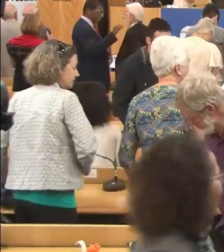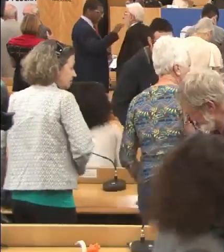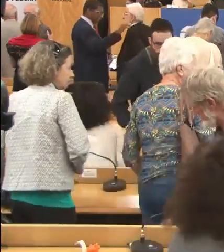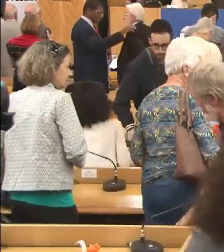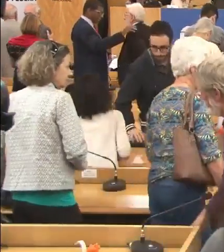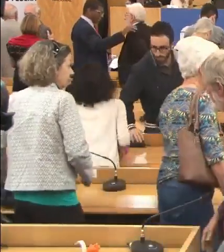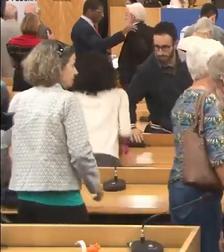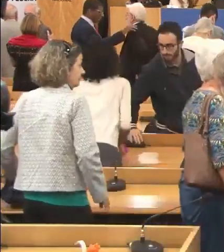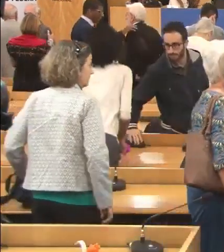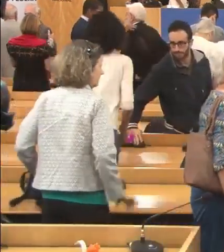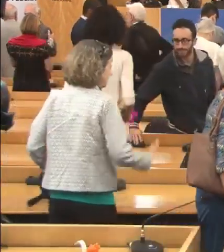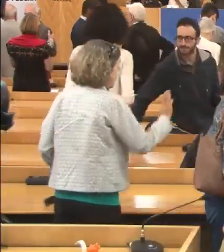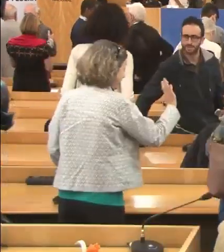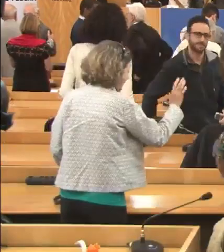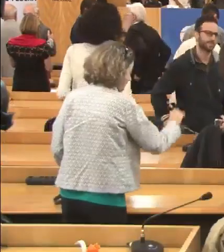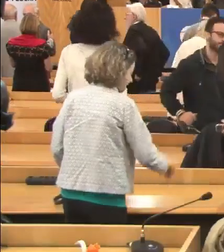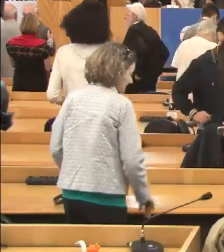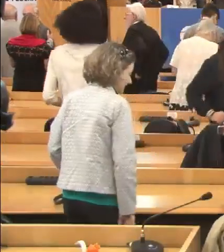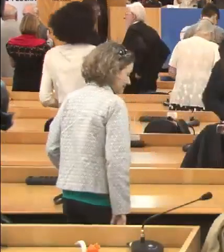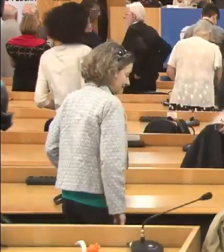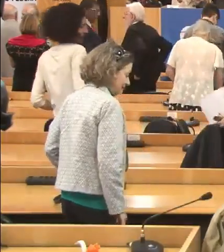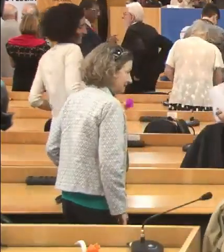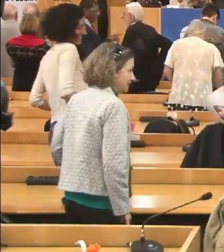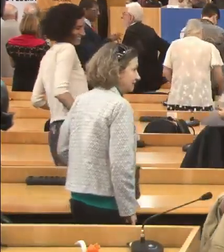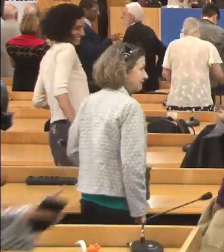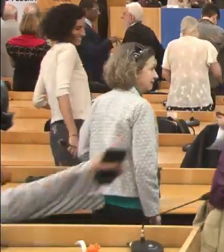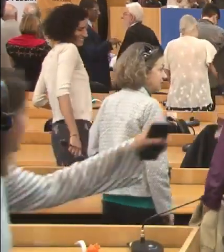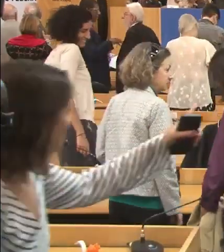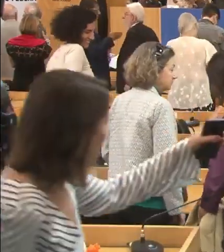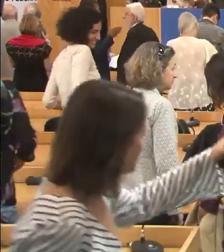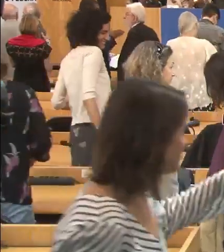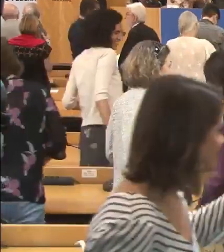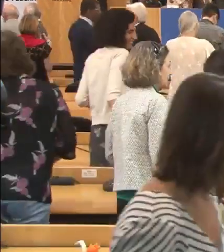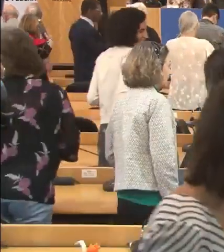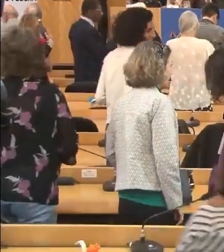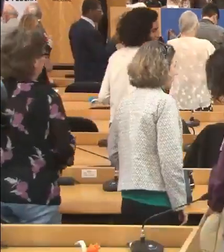É a marcha das margaridas, que foi muito bacana, né? Eu passei, eu acho que começa a ter uma reação.